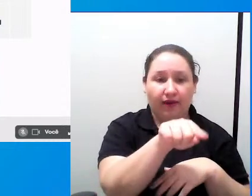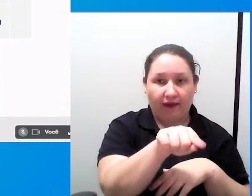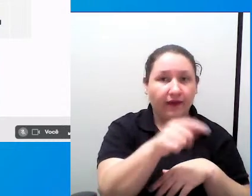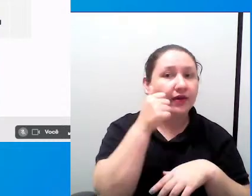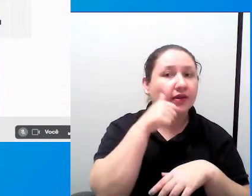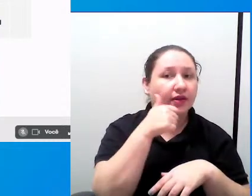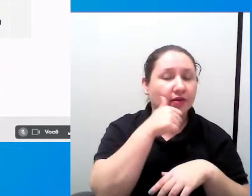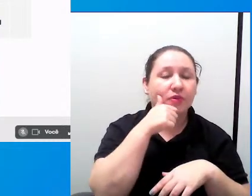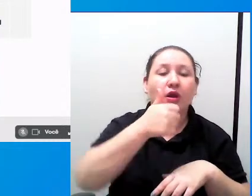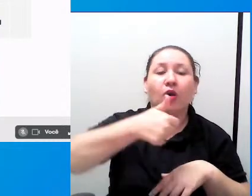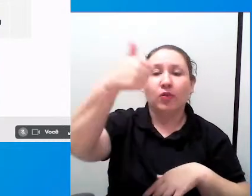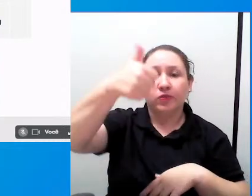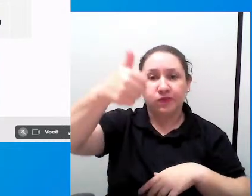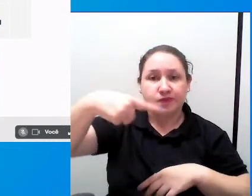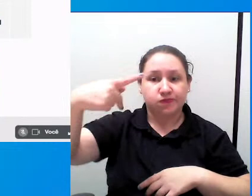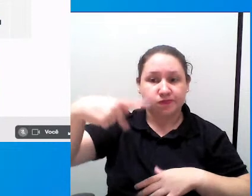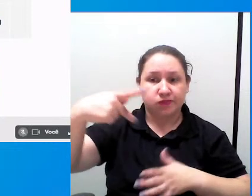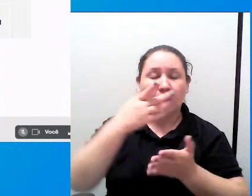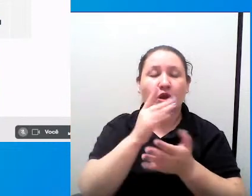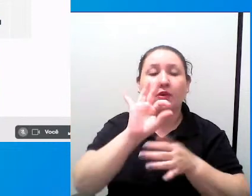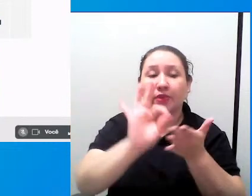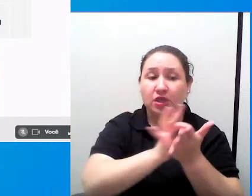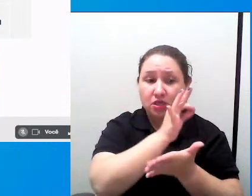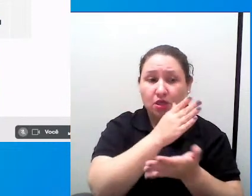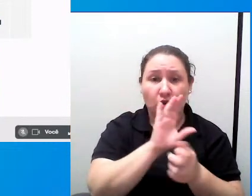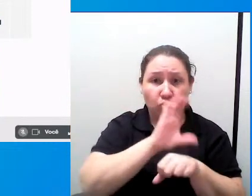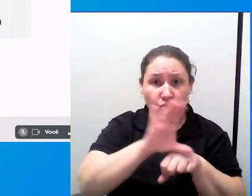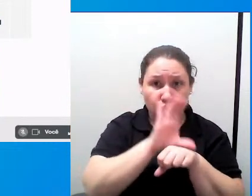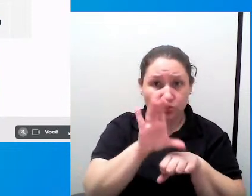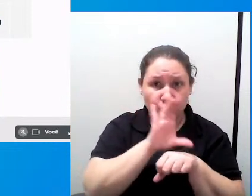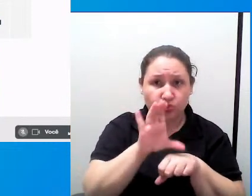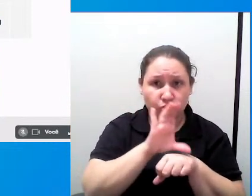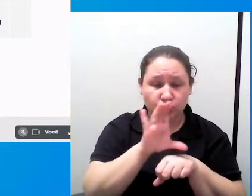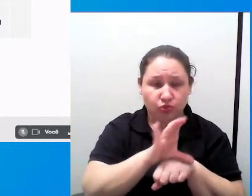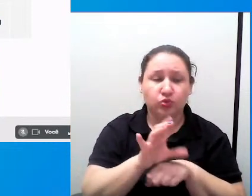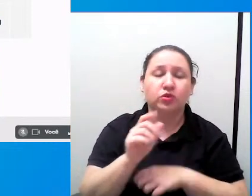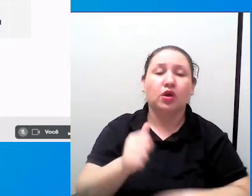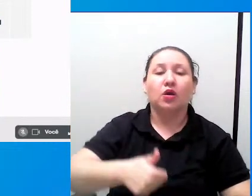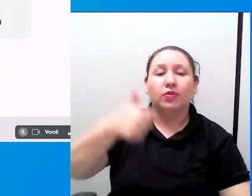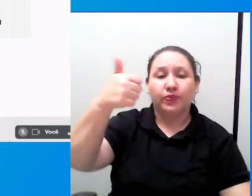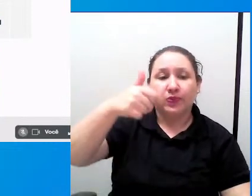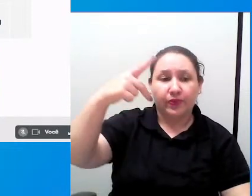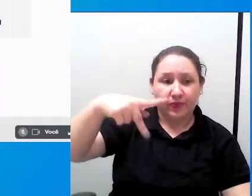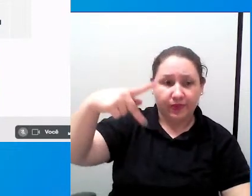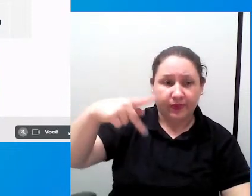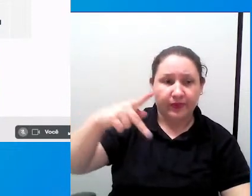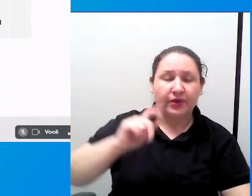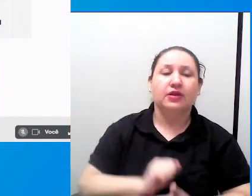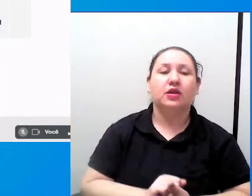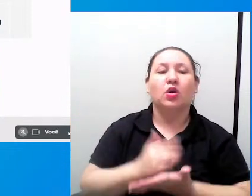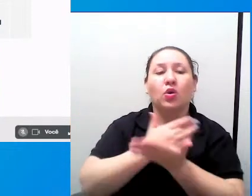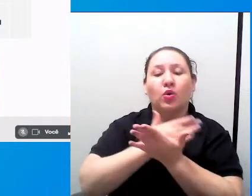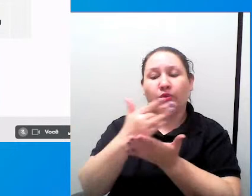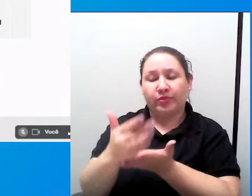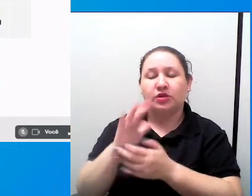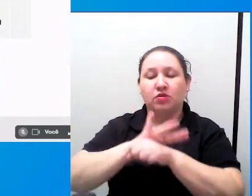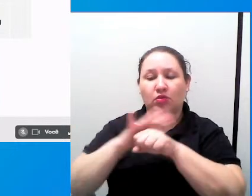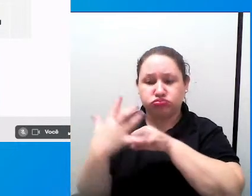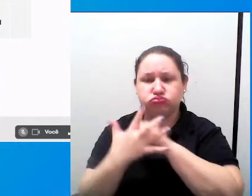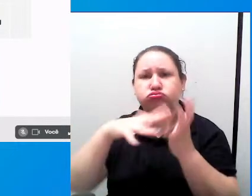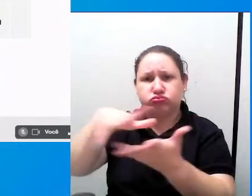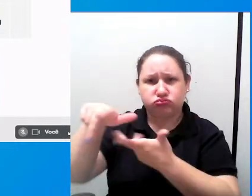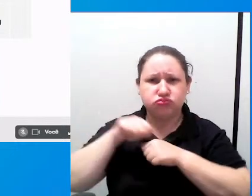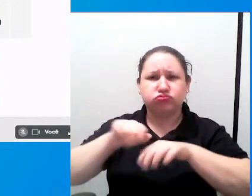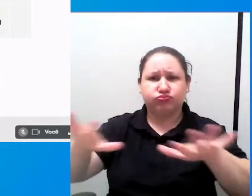no primeiro período, vou trazer bem a realidade que é dos nossos estudantes. Entrou no primeiro período, pandemia, a gente iniciou o curso, pandemia.